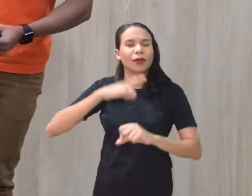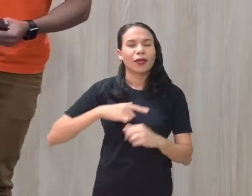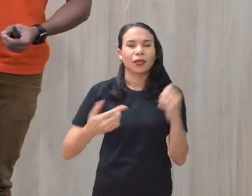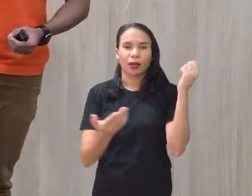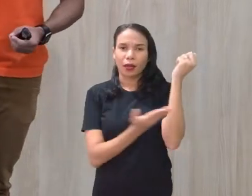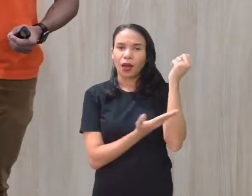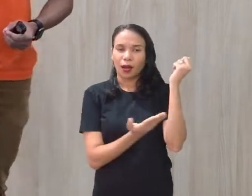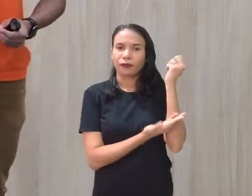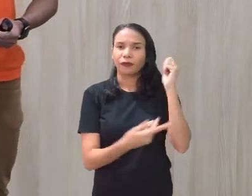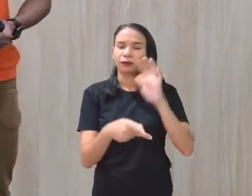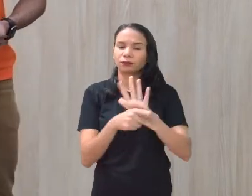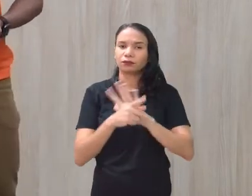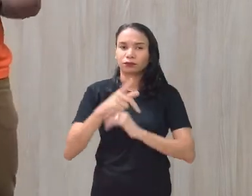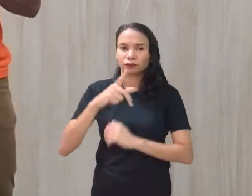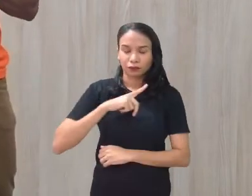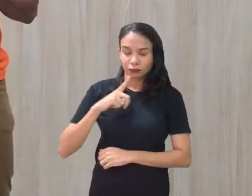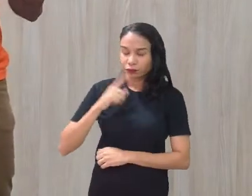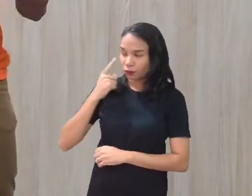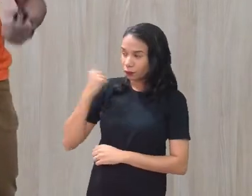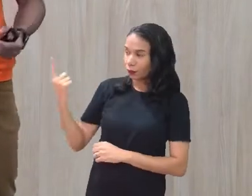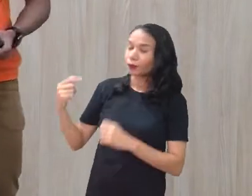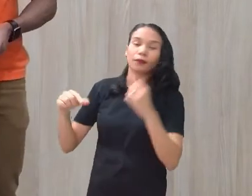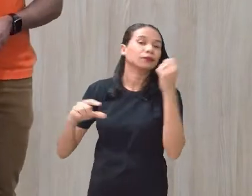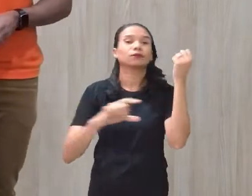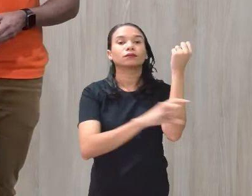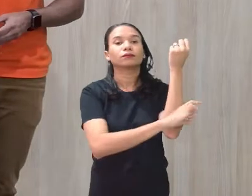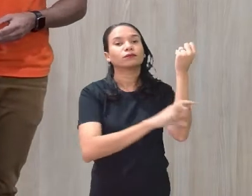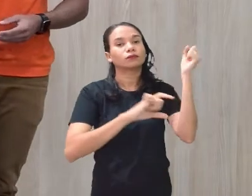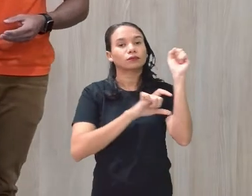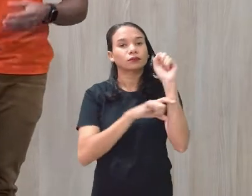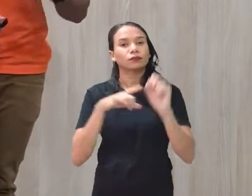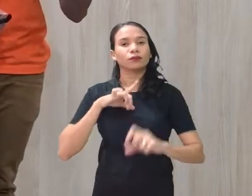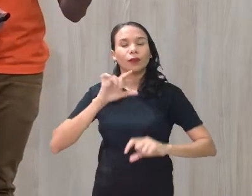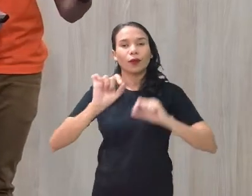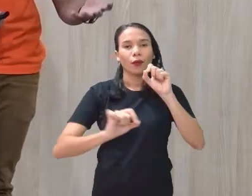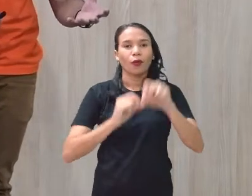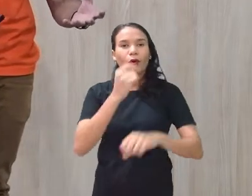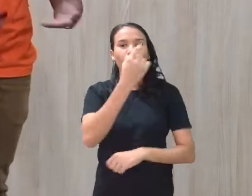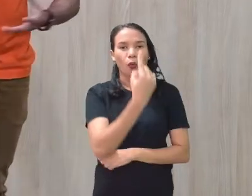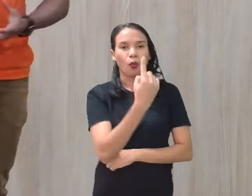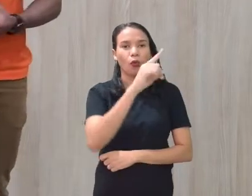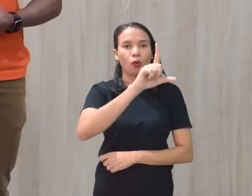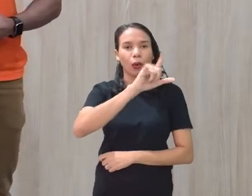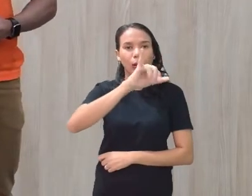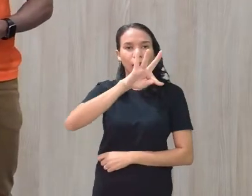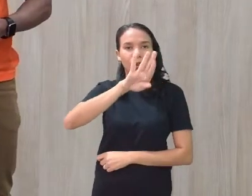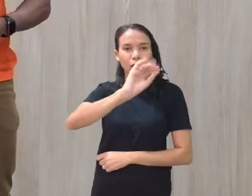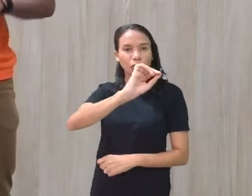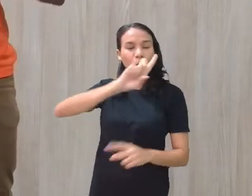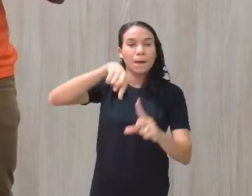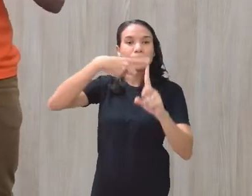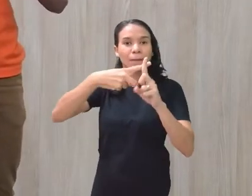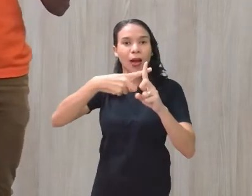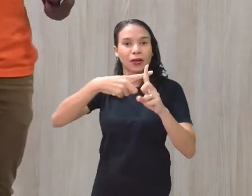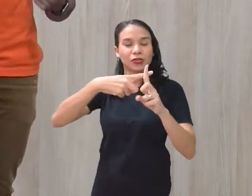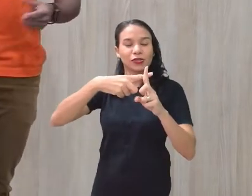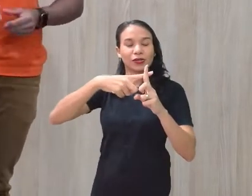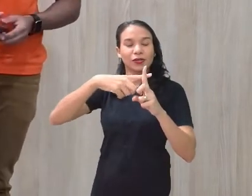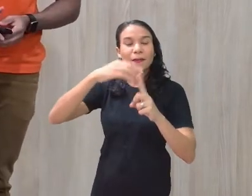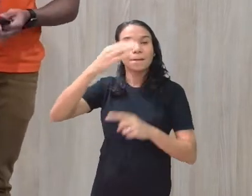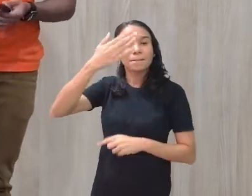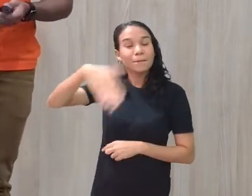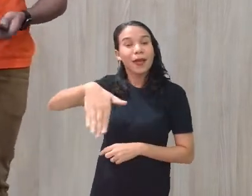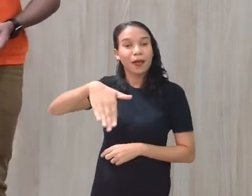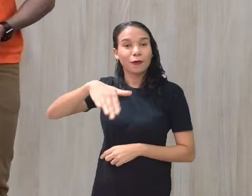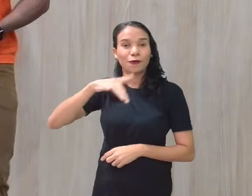aqui nessa garrafinha aí, no rótulo dessa garrafa, a gente tem 1,5 litros de água. E ainda mais,